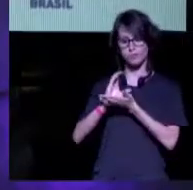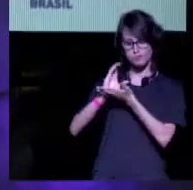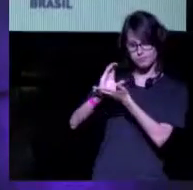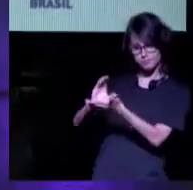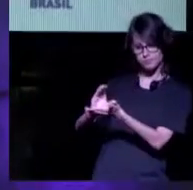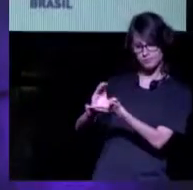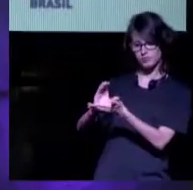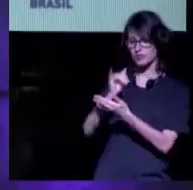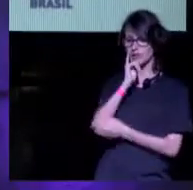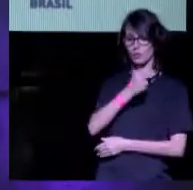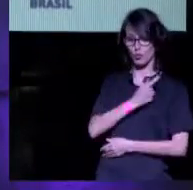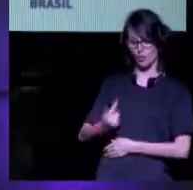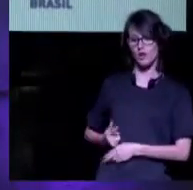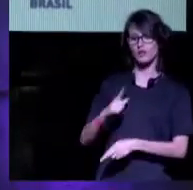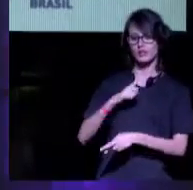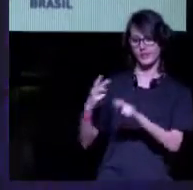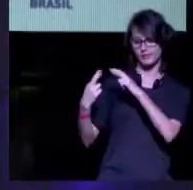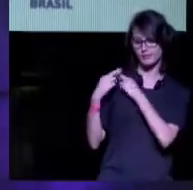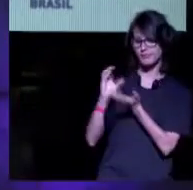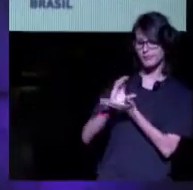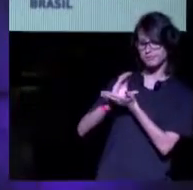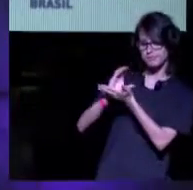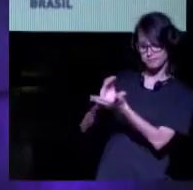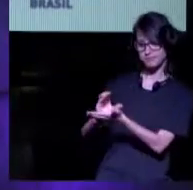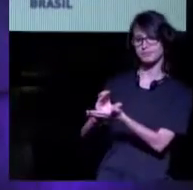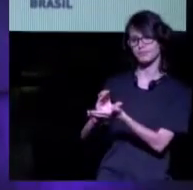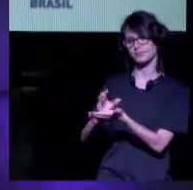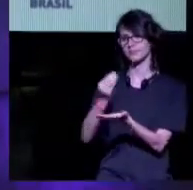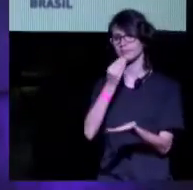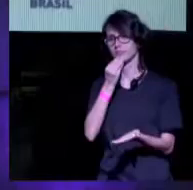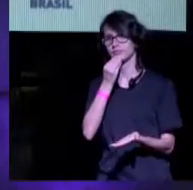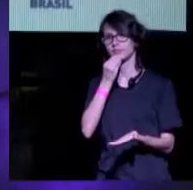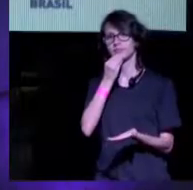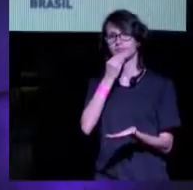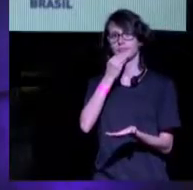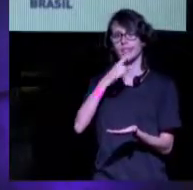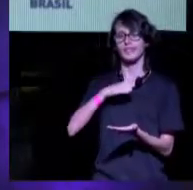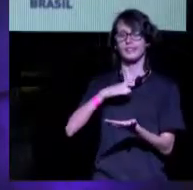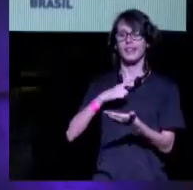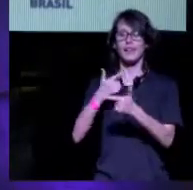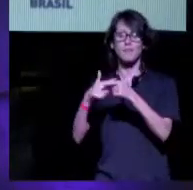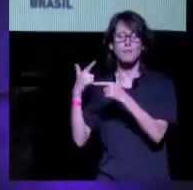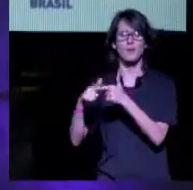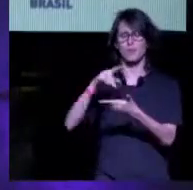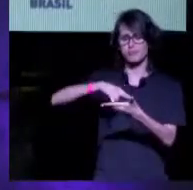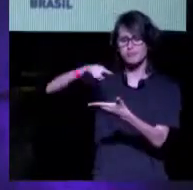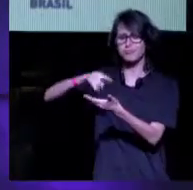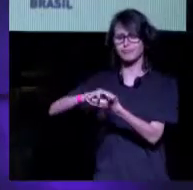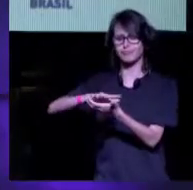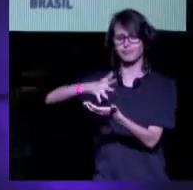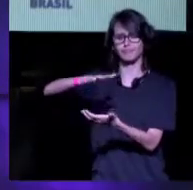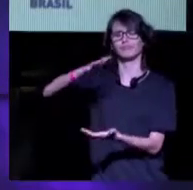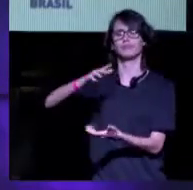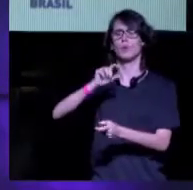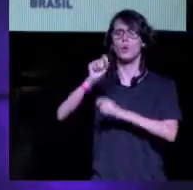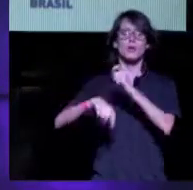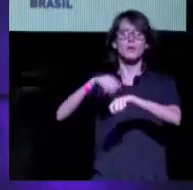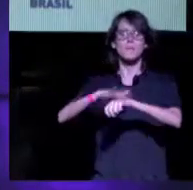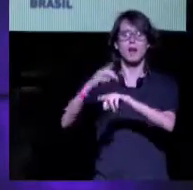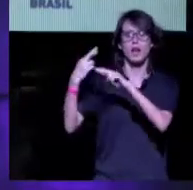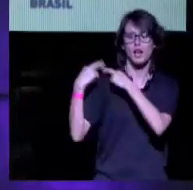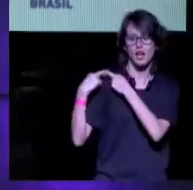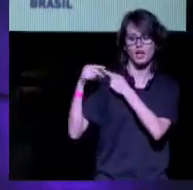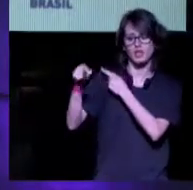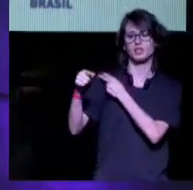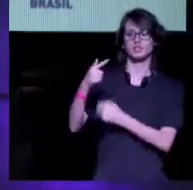de sair da frente né que é que se fala dos empecilhos burocráticos que vocês acham que é o papel do governo é